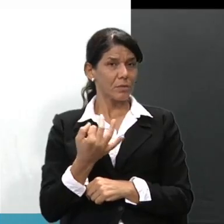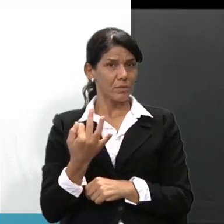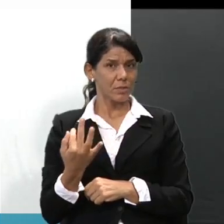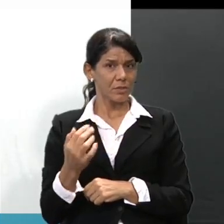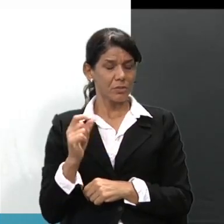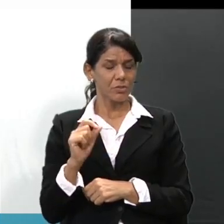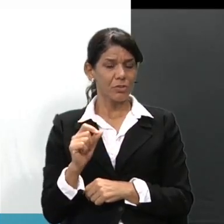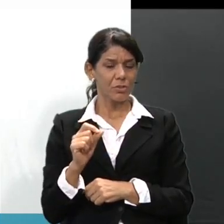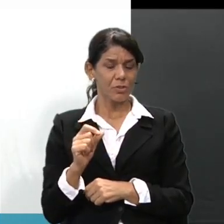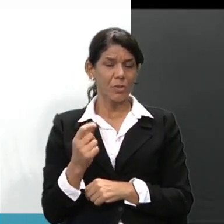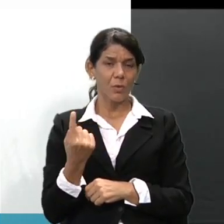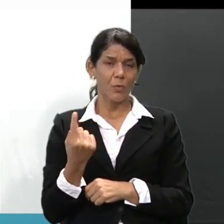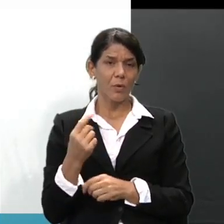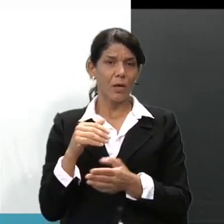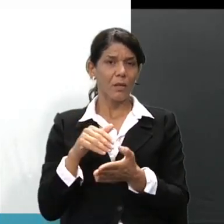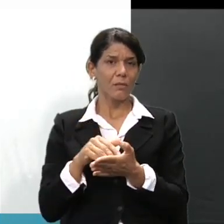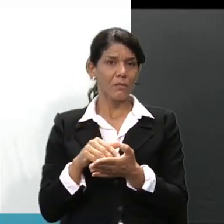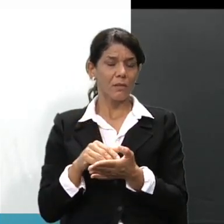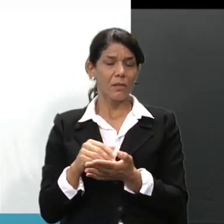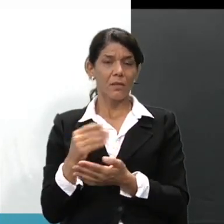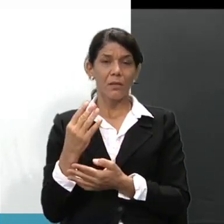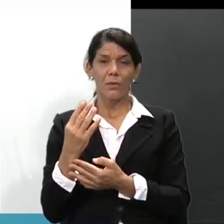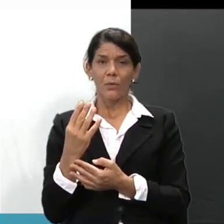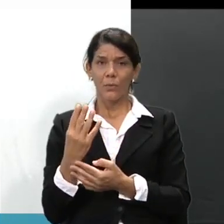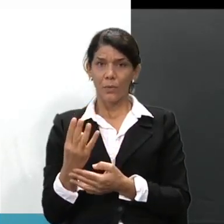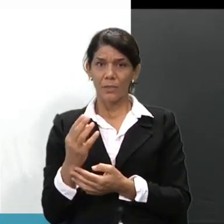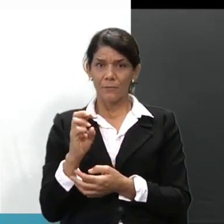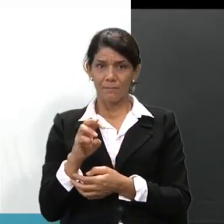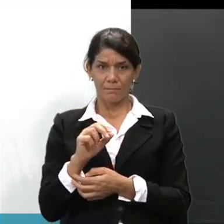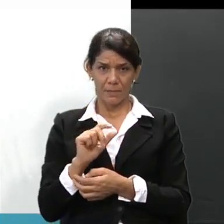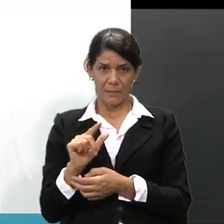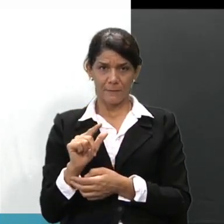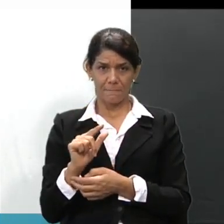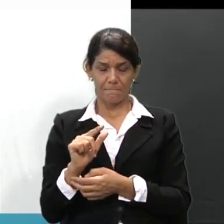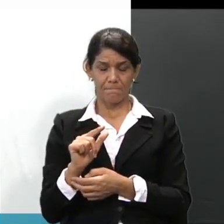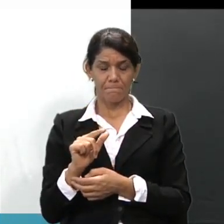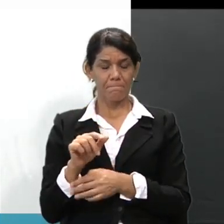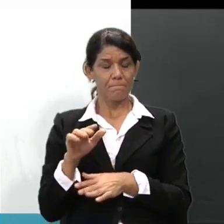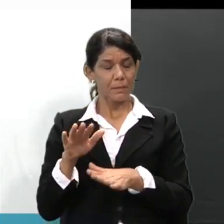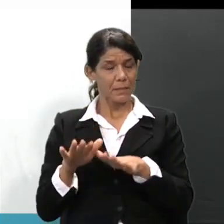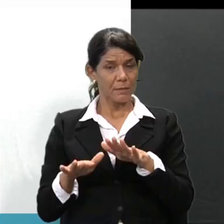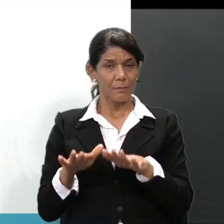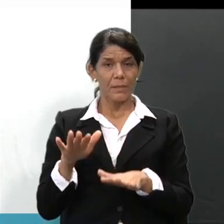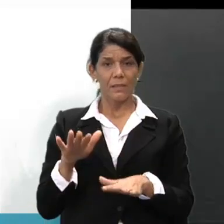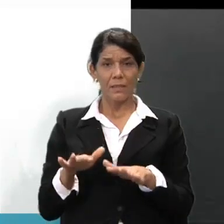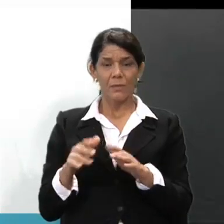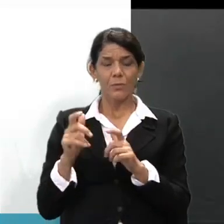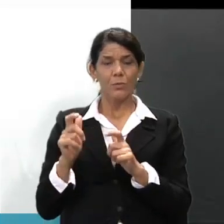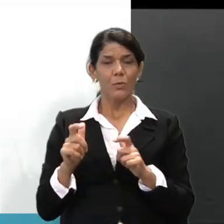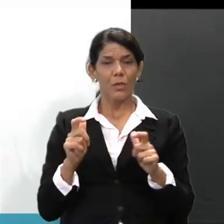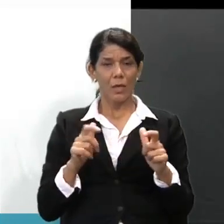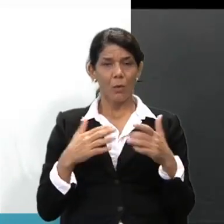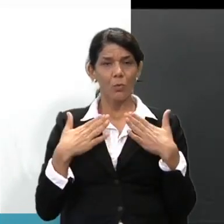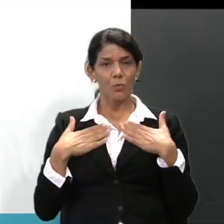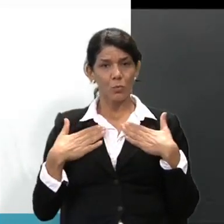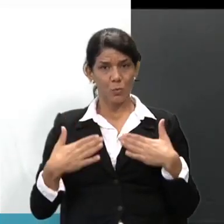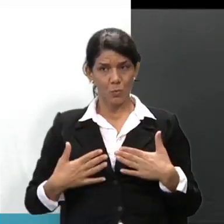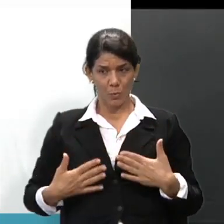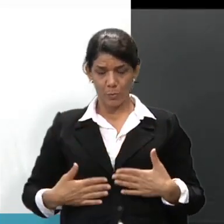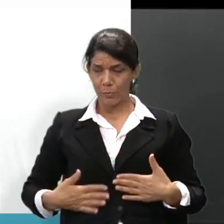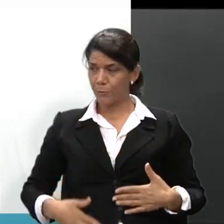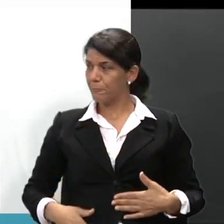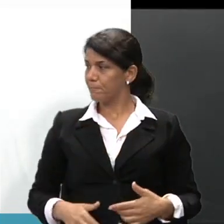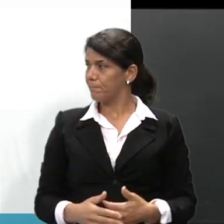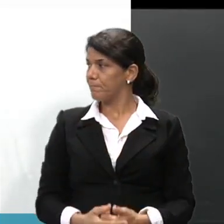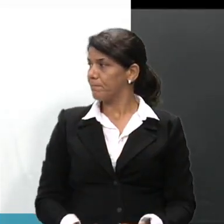quantidade de 1 até 4 ml, dependendo, é claro, da localização. Você pode